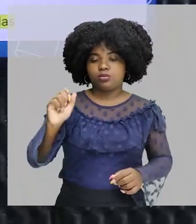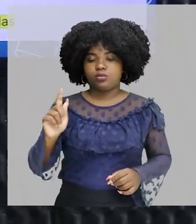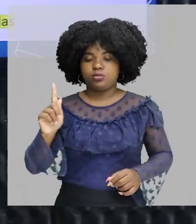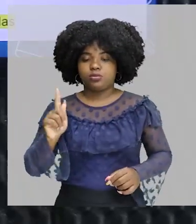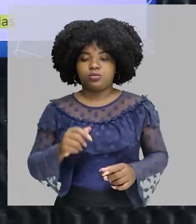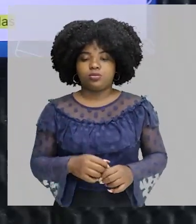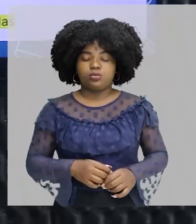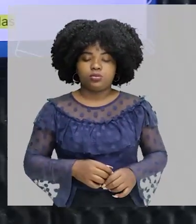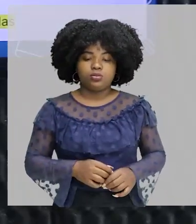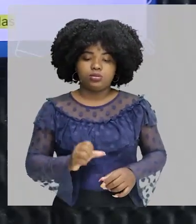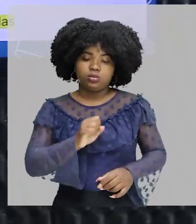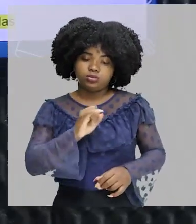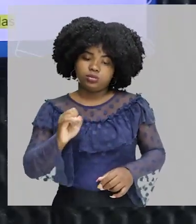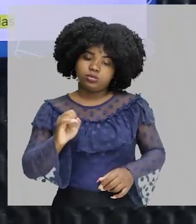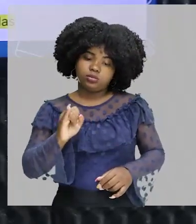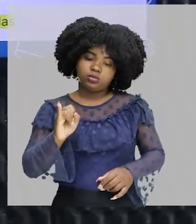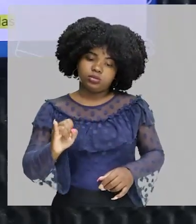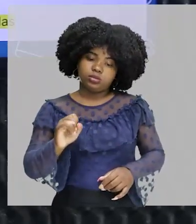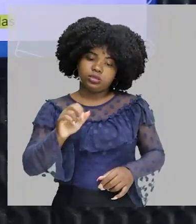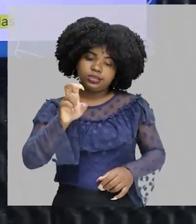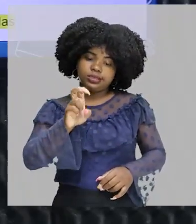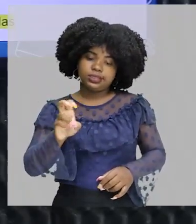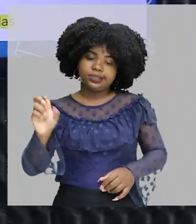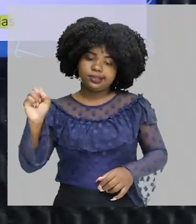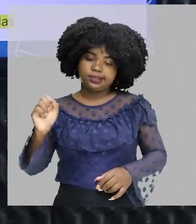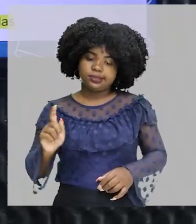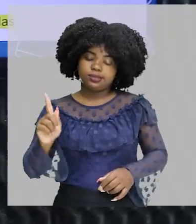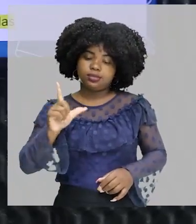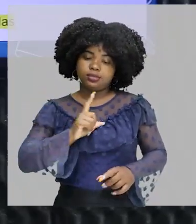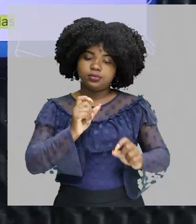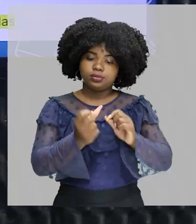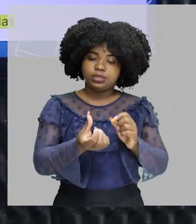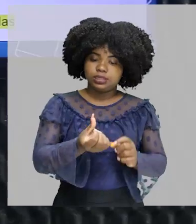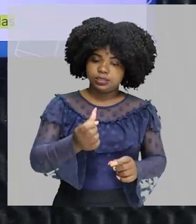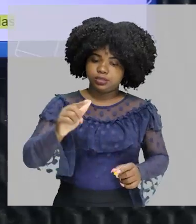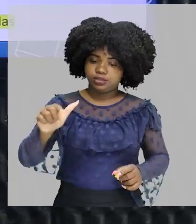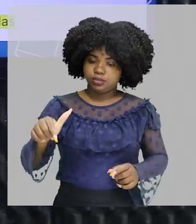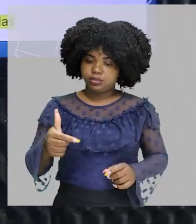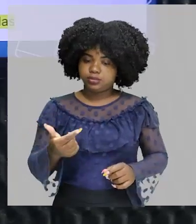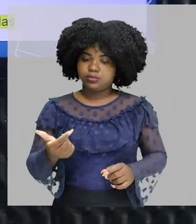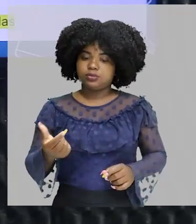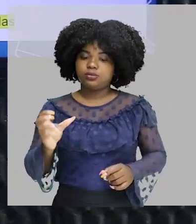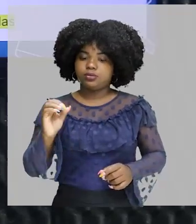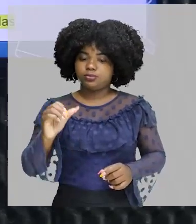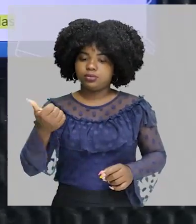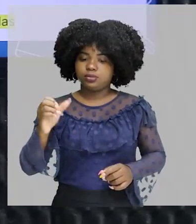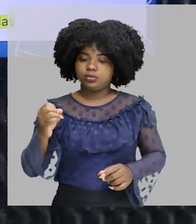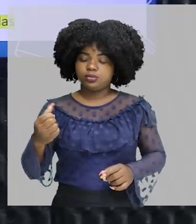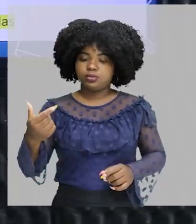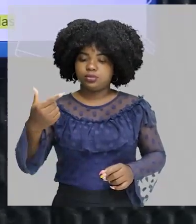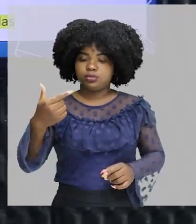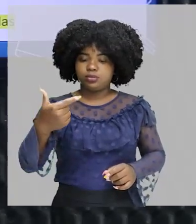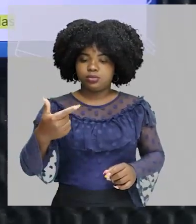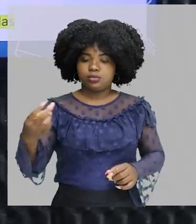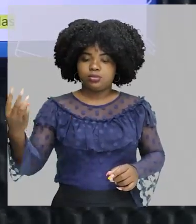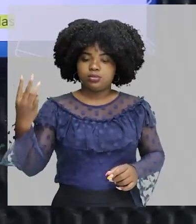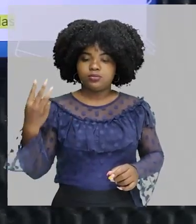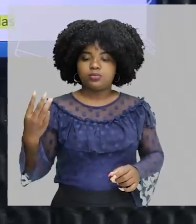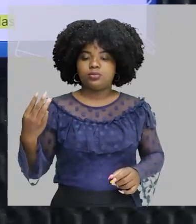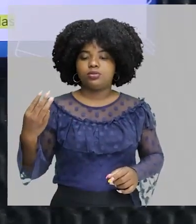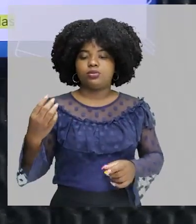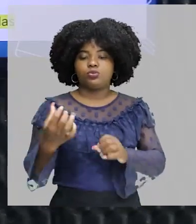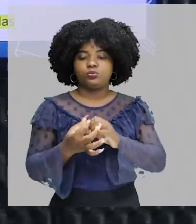Então, se nós temos 58 gramas, nós vamos ter 6 vezes 10 elevado a 23 moléculas do